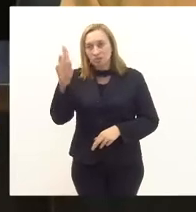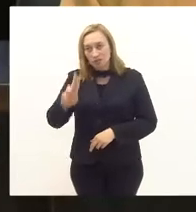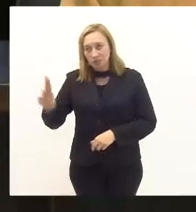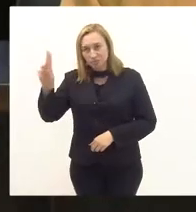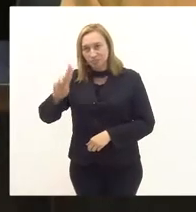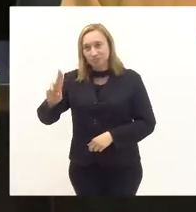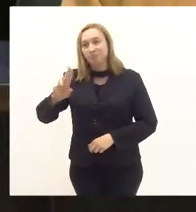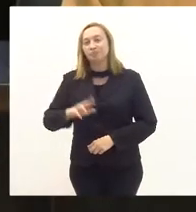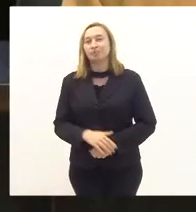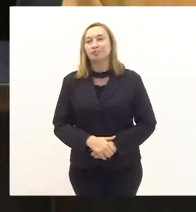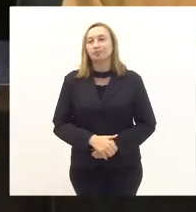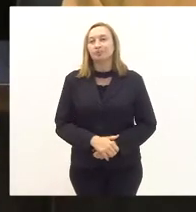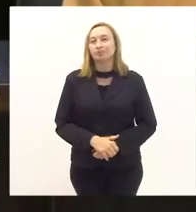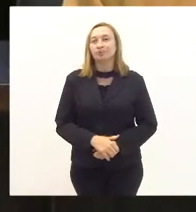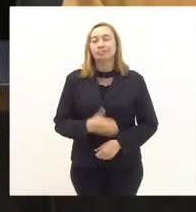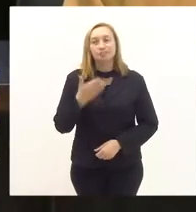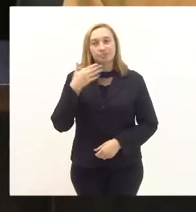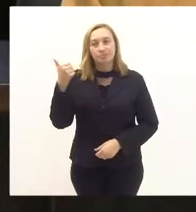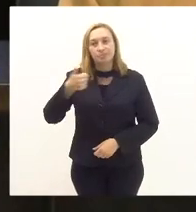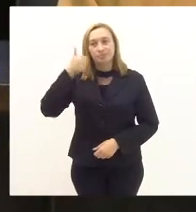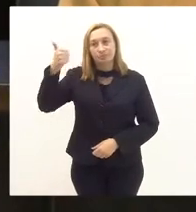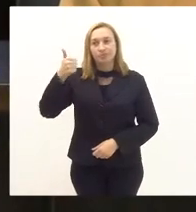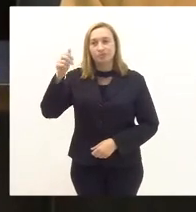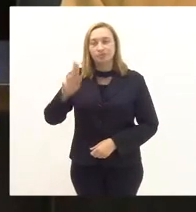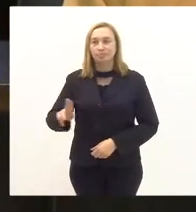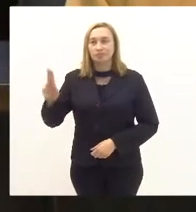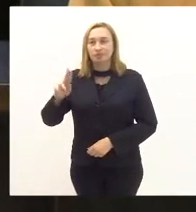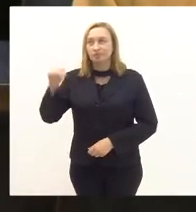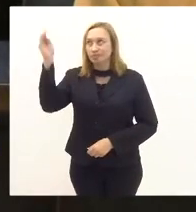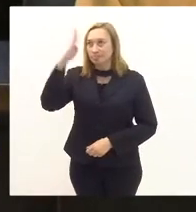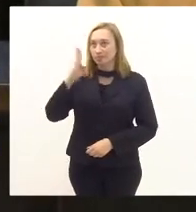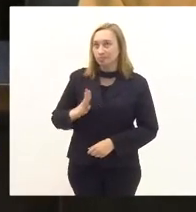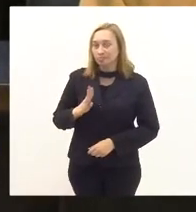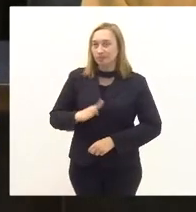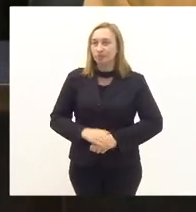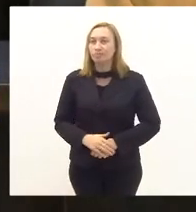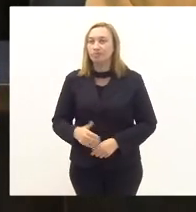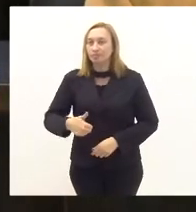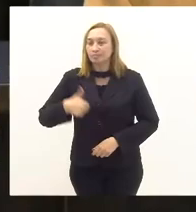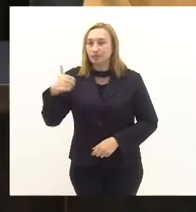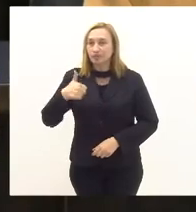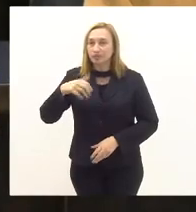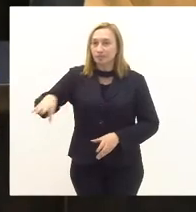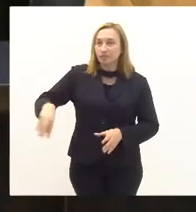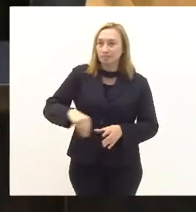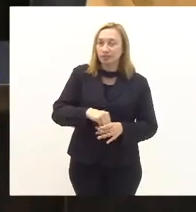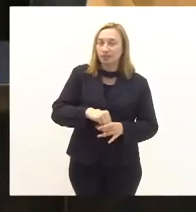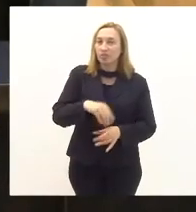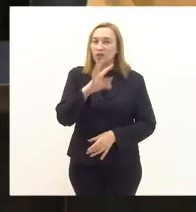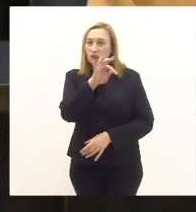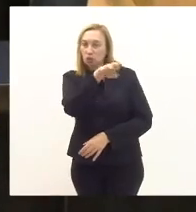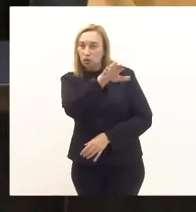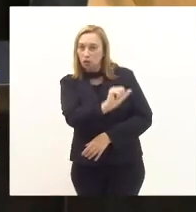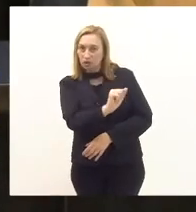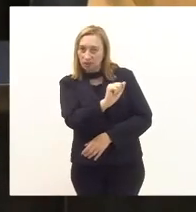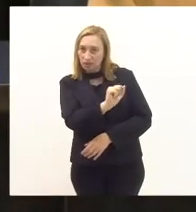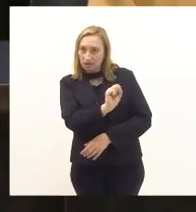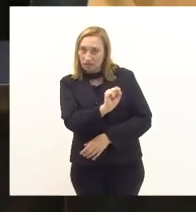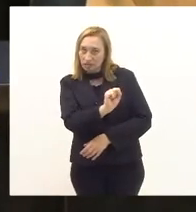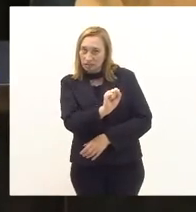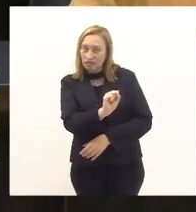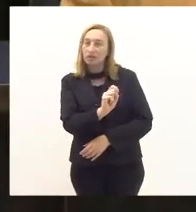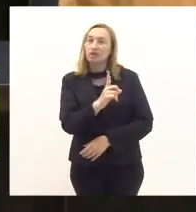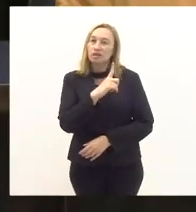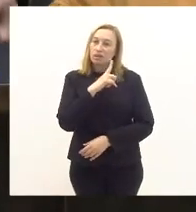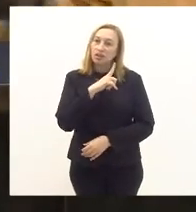universidade, melhor universidade do Brasil, né? Primeira a implantar as cotas, né? E